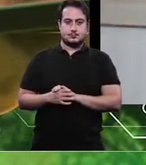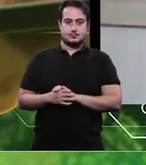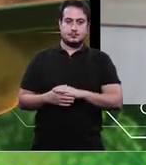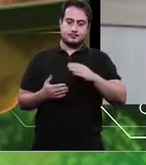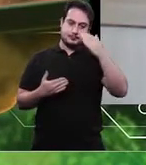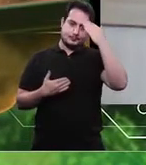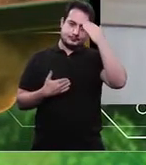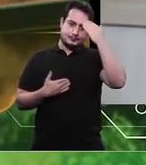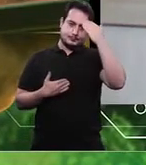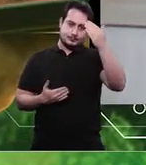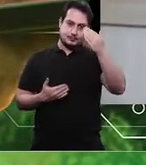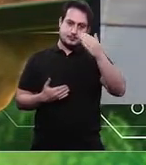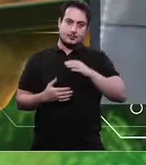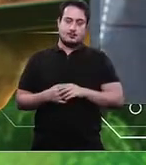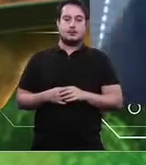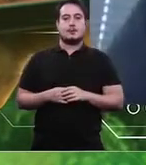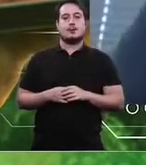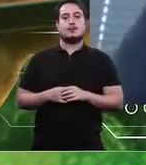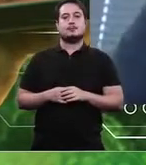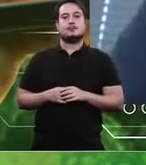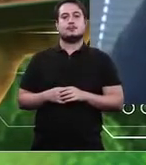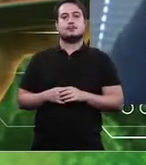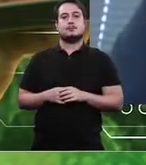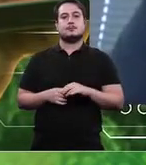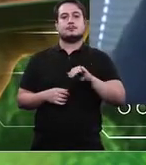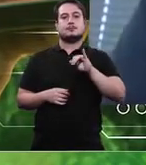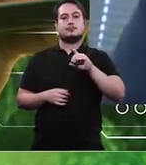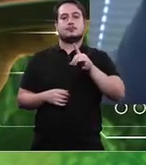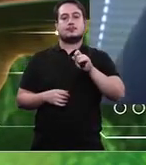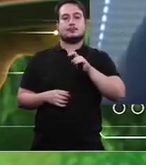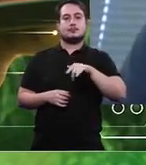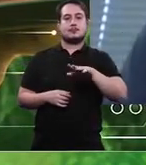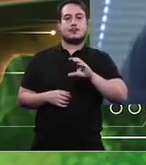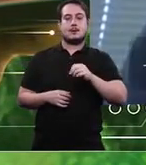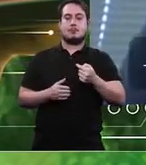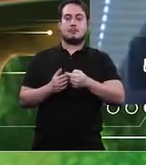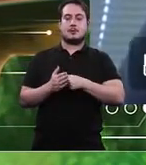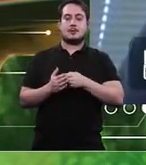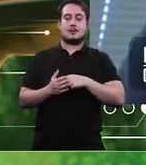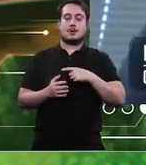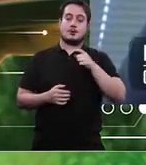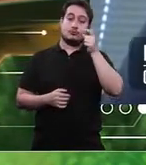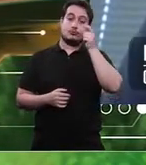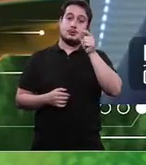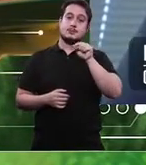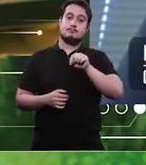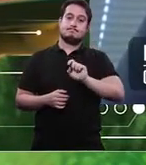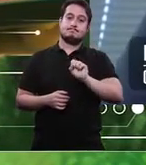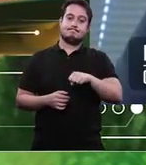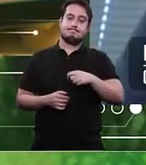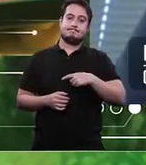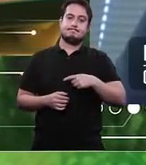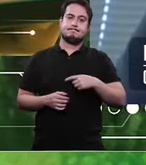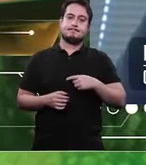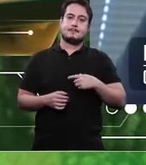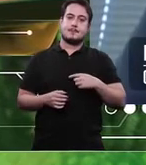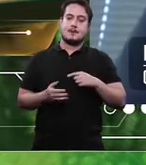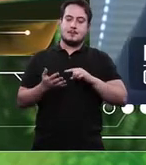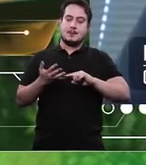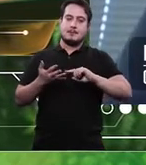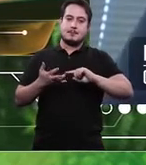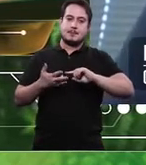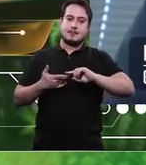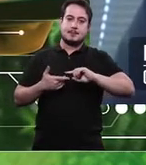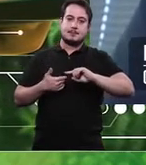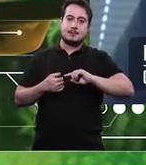Obrigado, Hidalgo, pelo questionamento. Eu acho muito interessante esse essa menção às